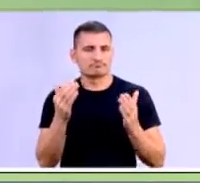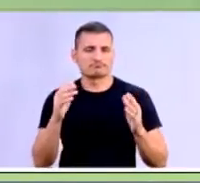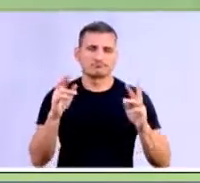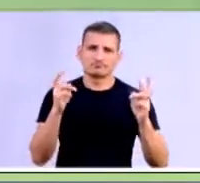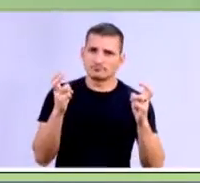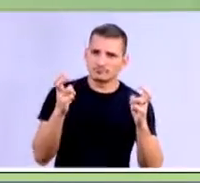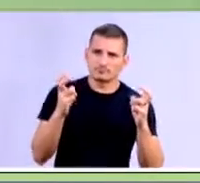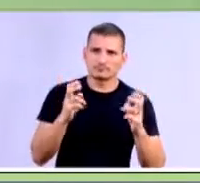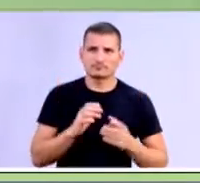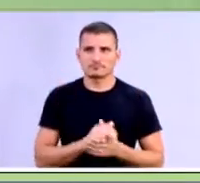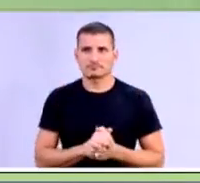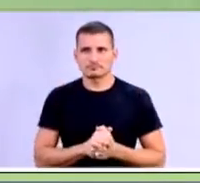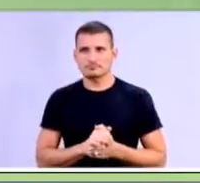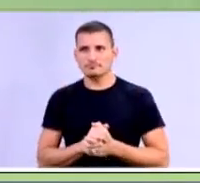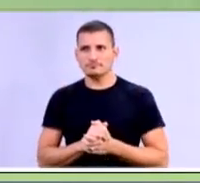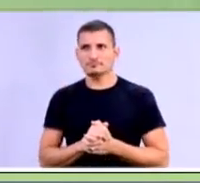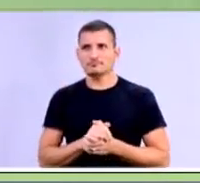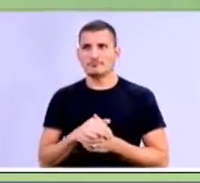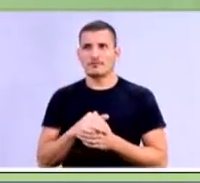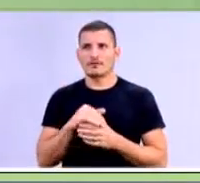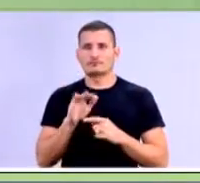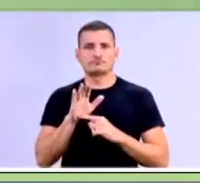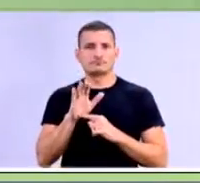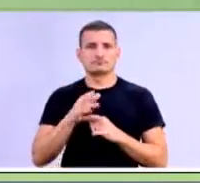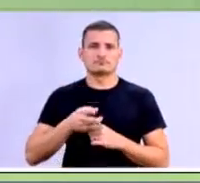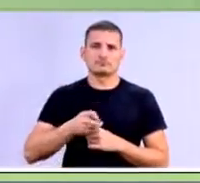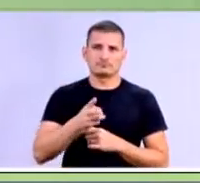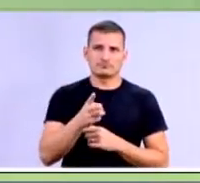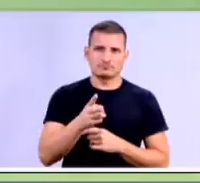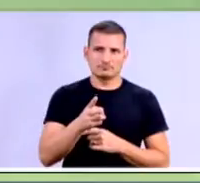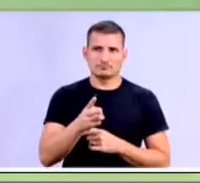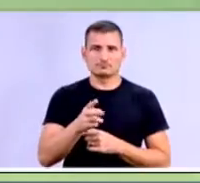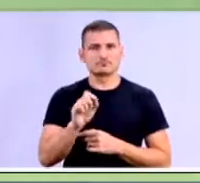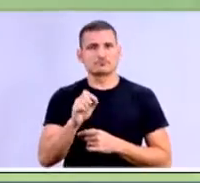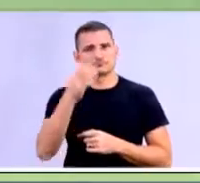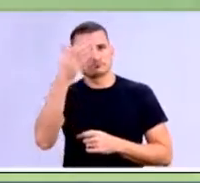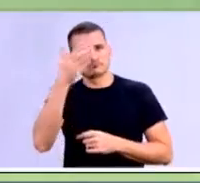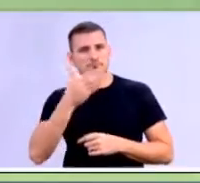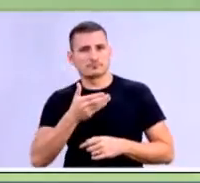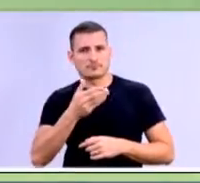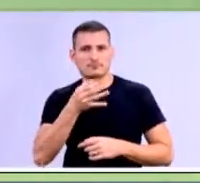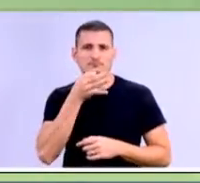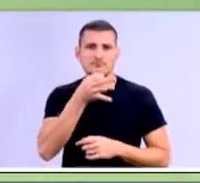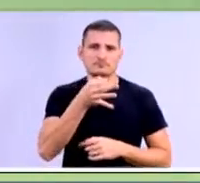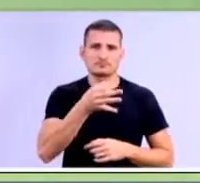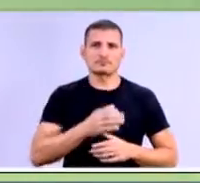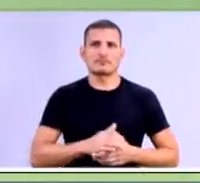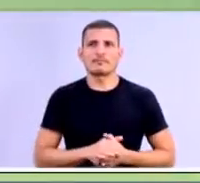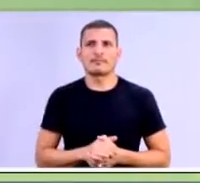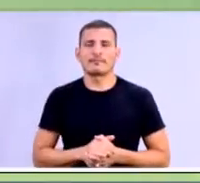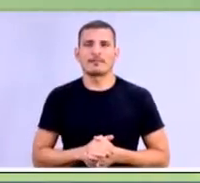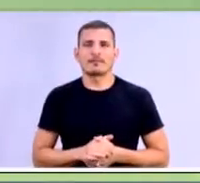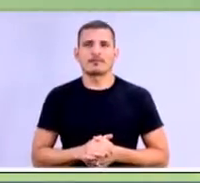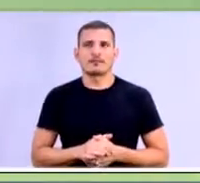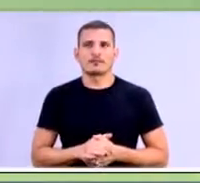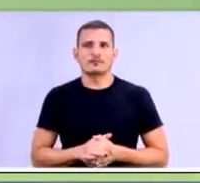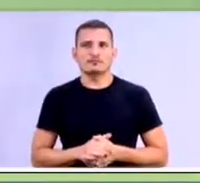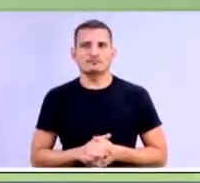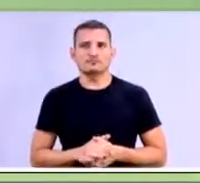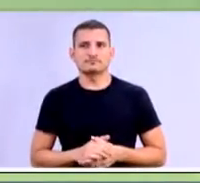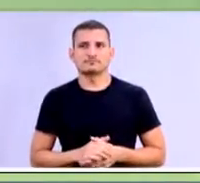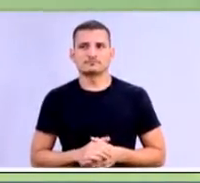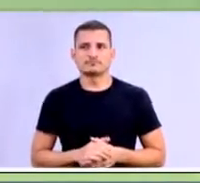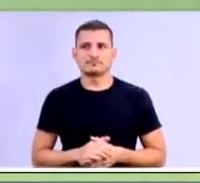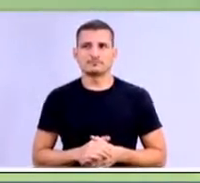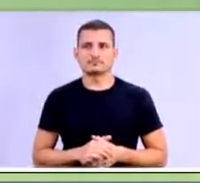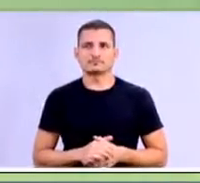tema. Apresenta sempre uma argumentação comprovando um ponto de vista. Vejam que o que caracteriza